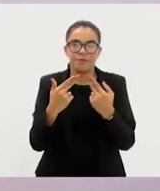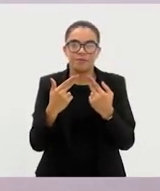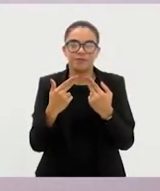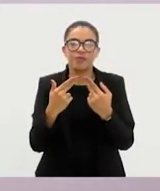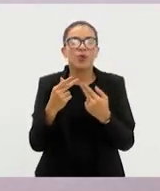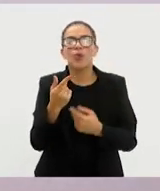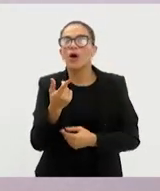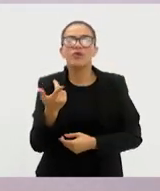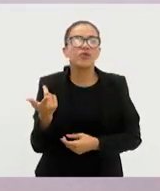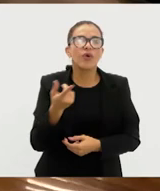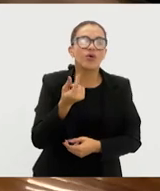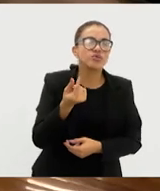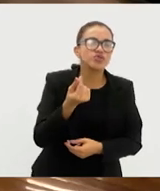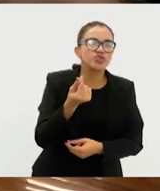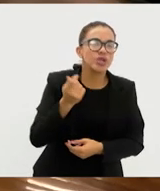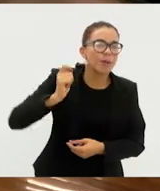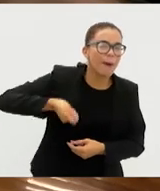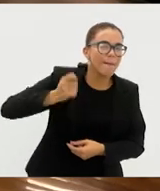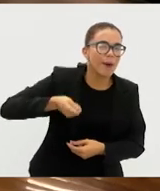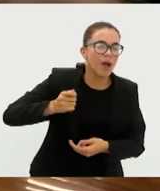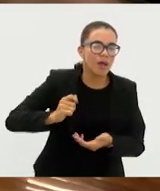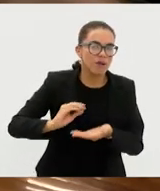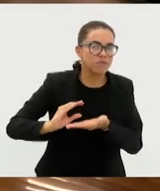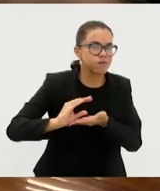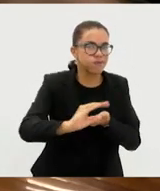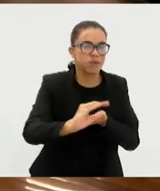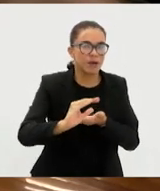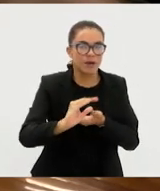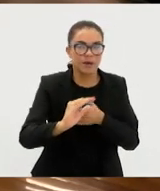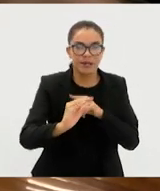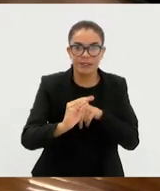Quanto foi do leilão? Quanto que entrou de... Vocês lembram?